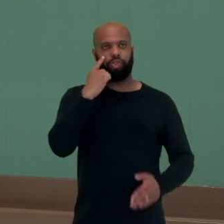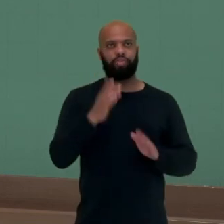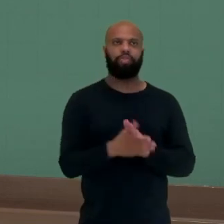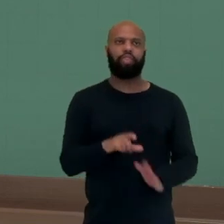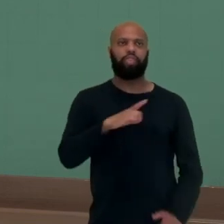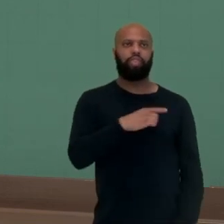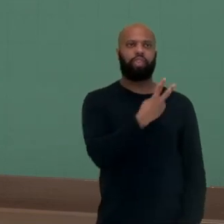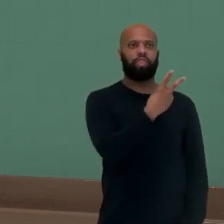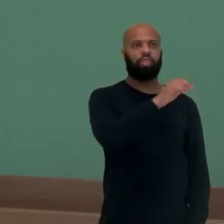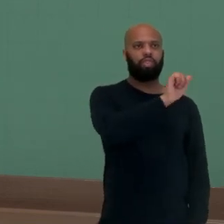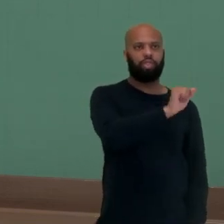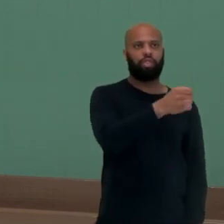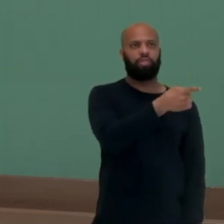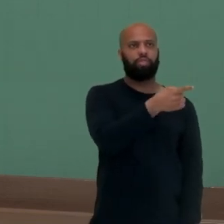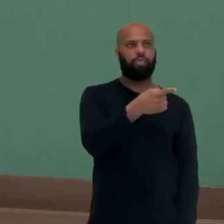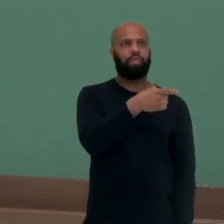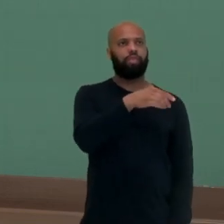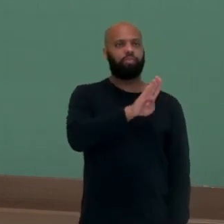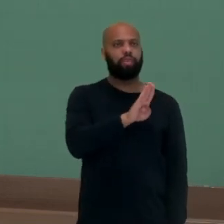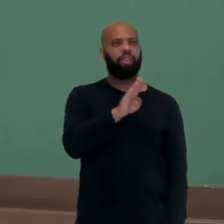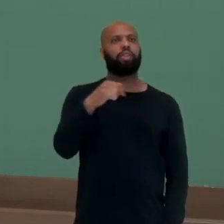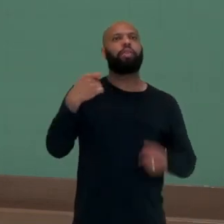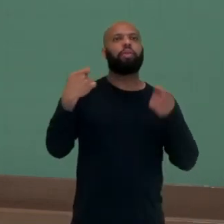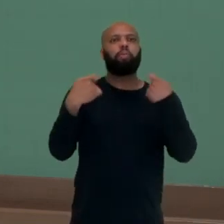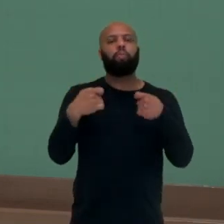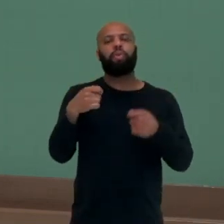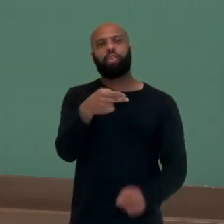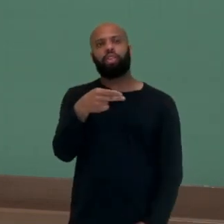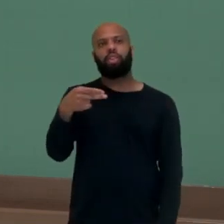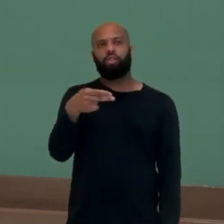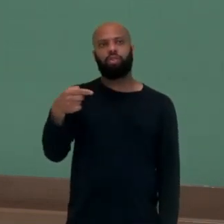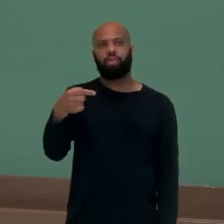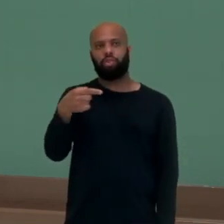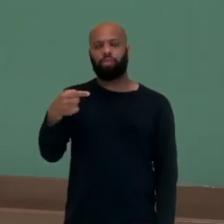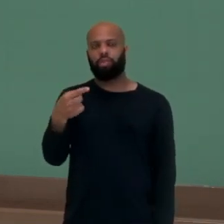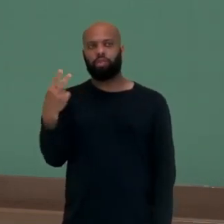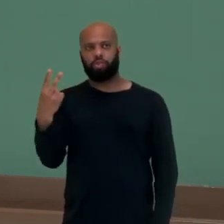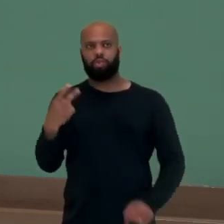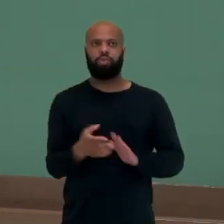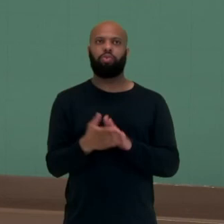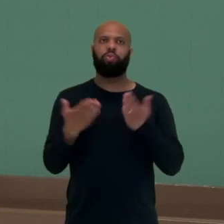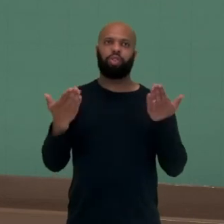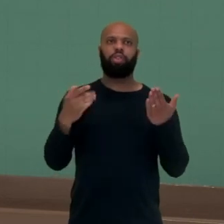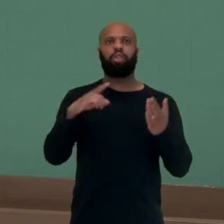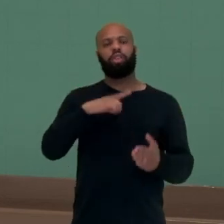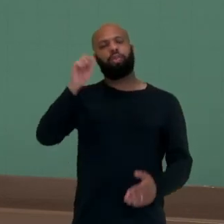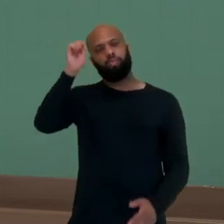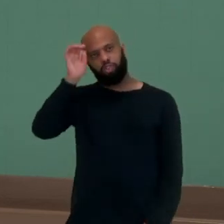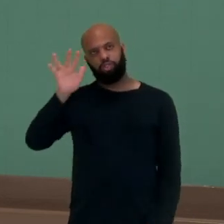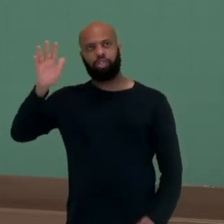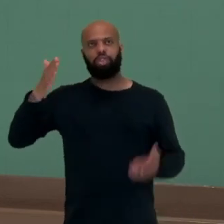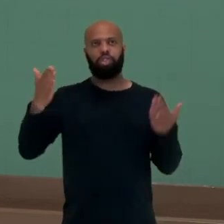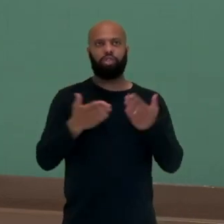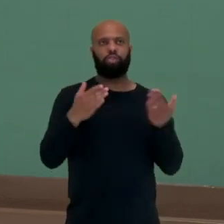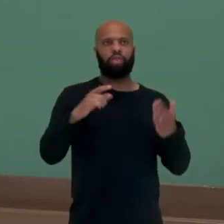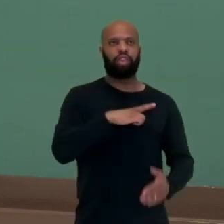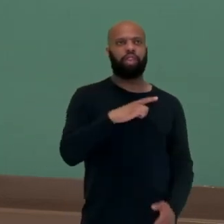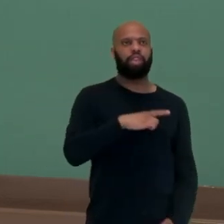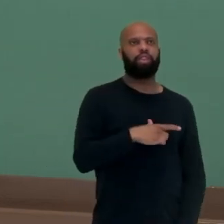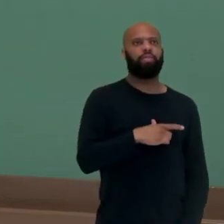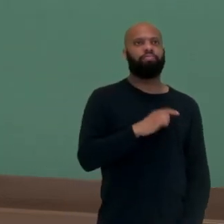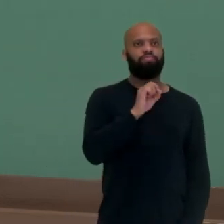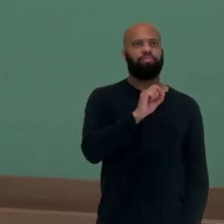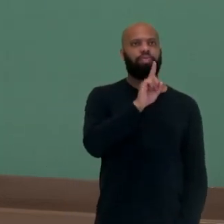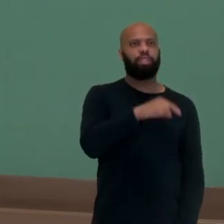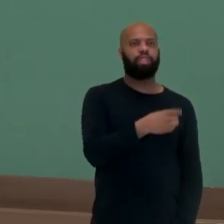Então, 2a menos b é igual a menos 2. E as partes imaginárias, 3 é igual